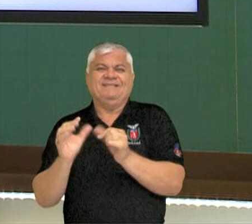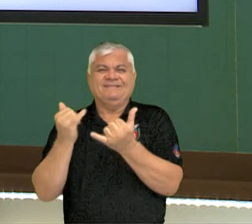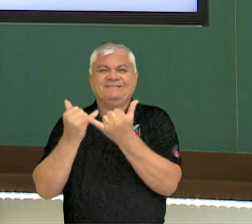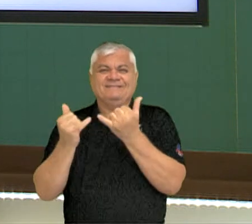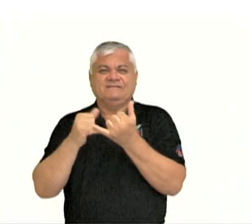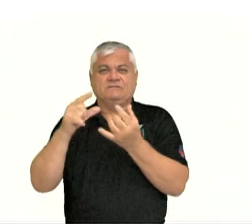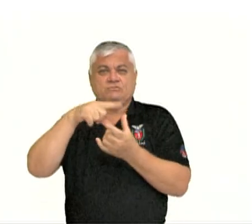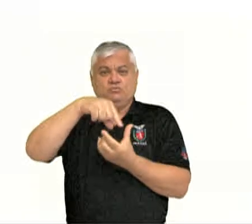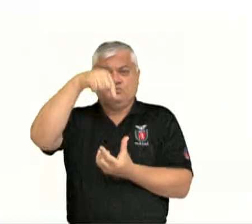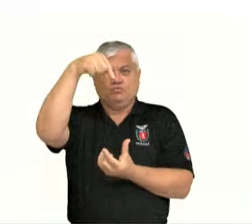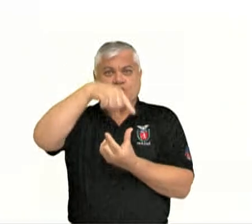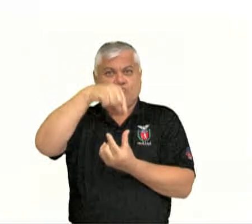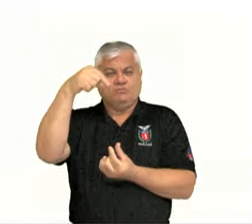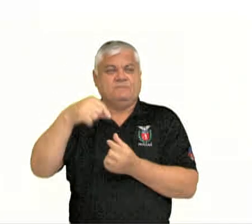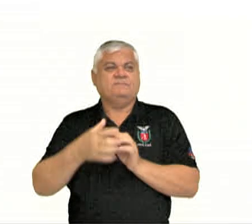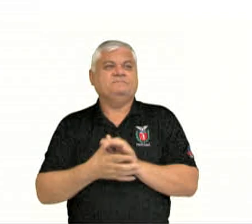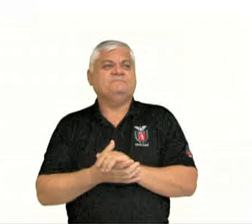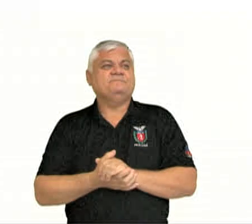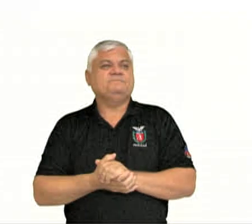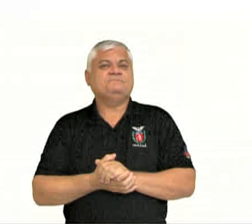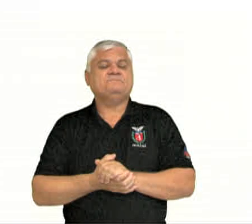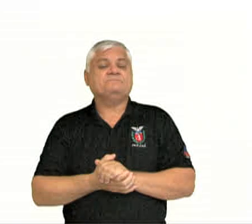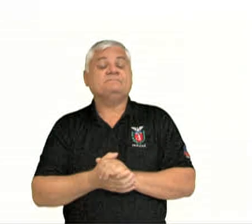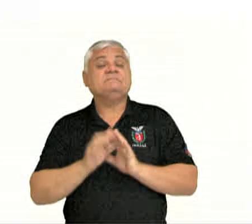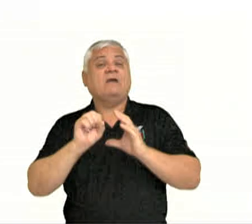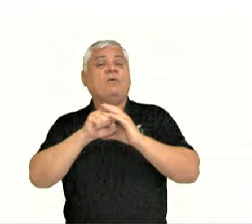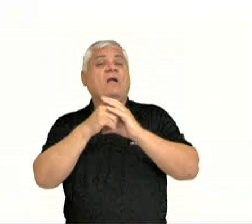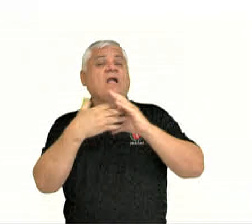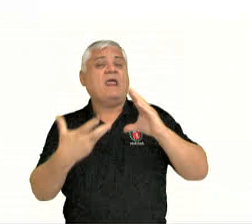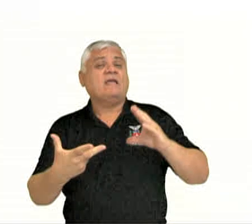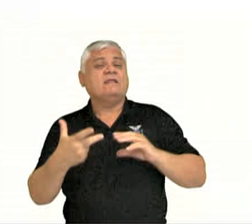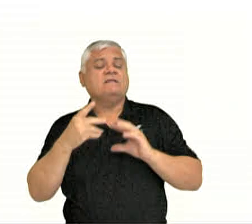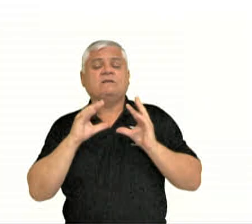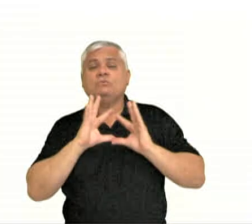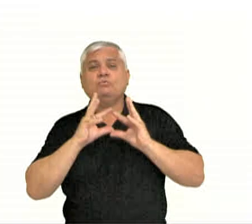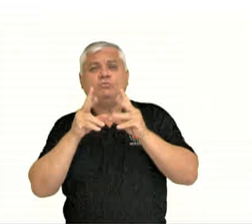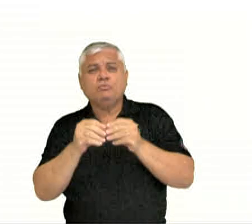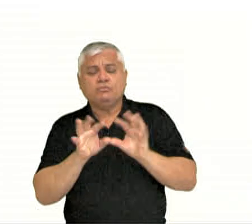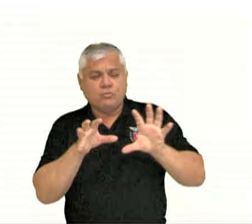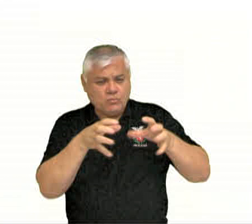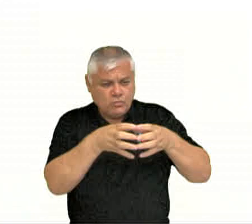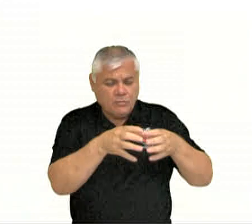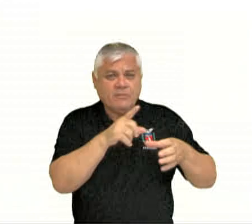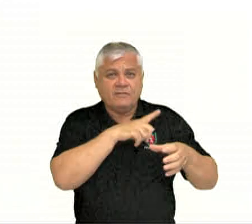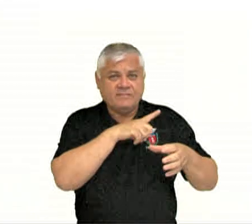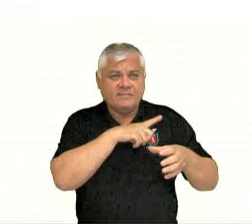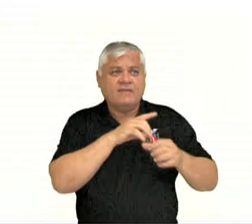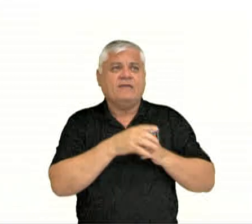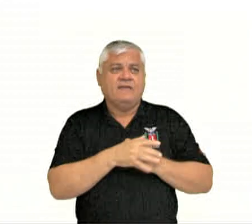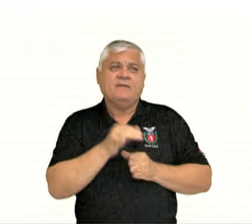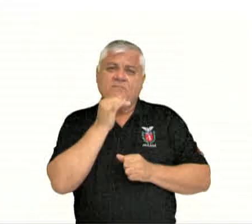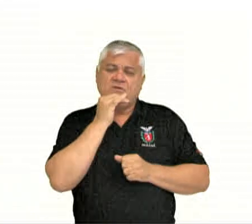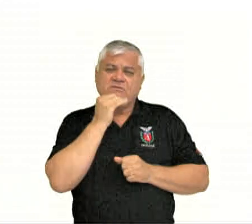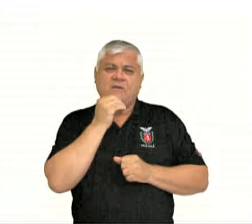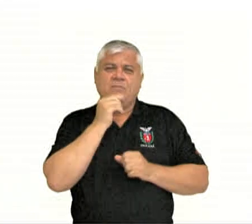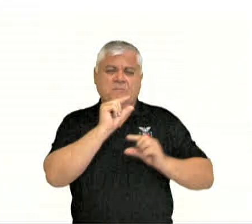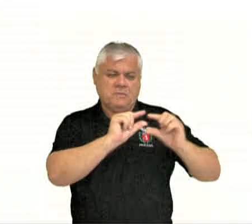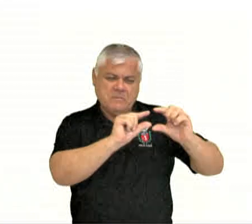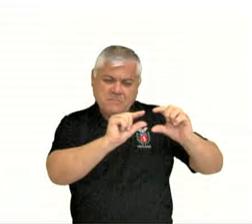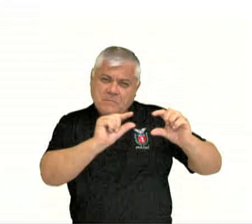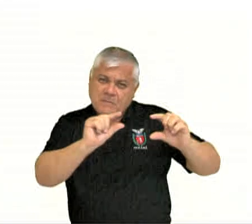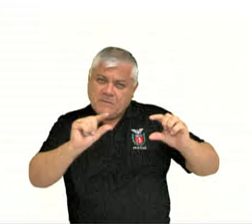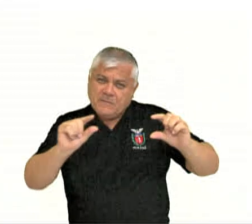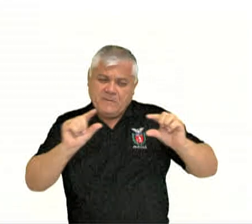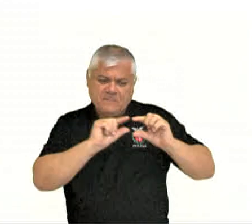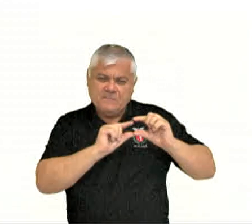aos outros filos. De características gerais dessas briófitas, a gente tem plantas de pequeno porte,